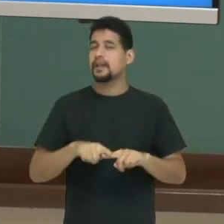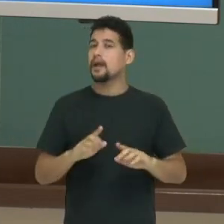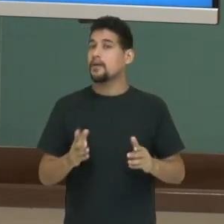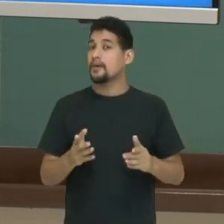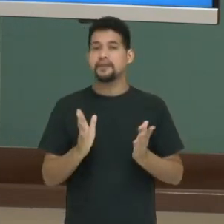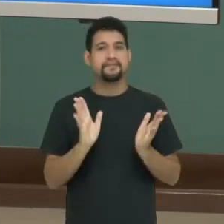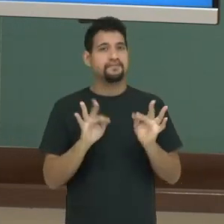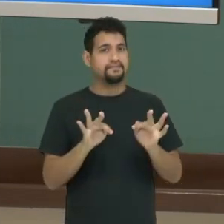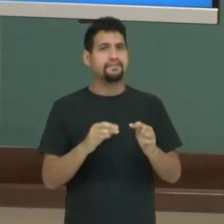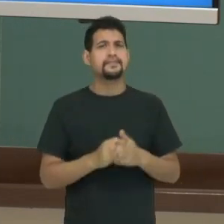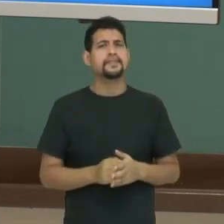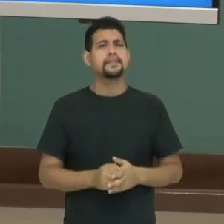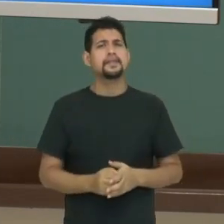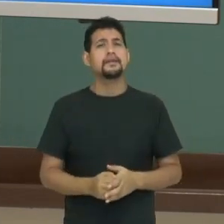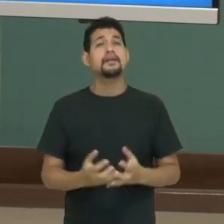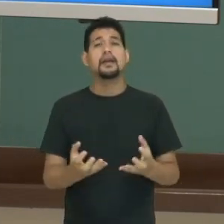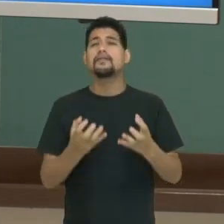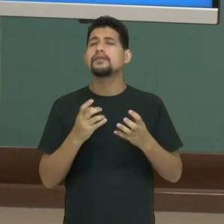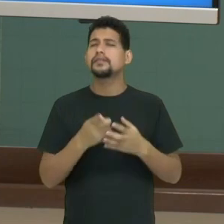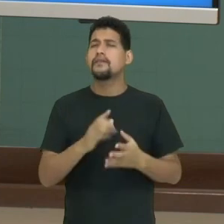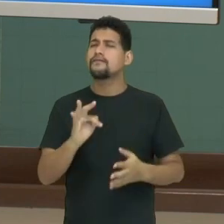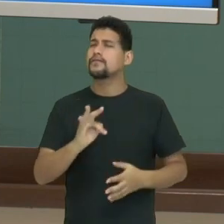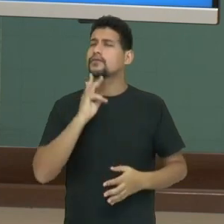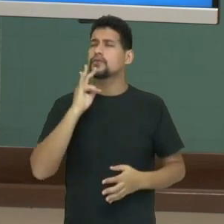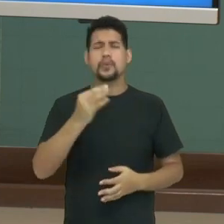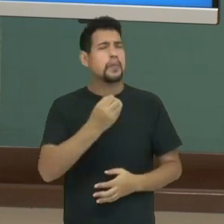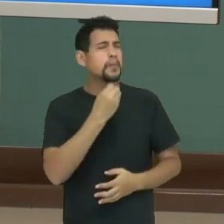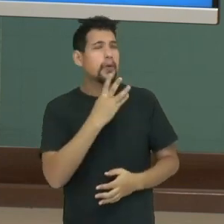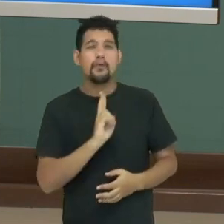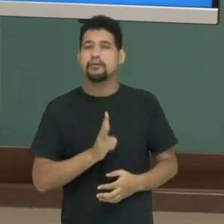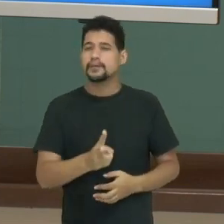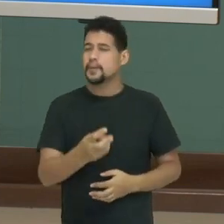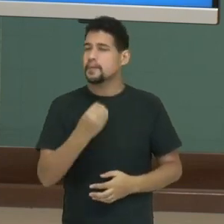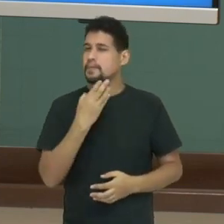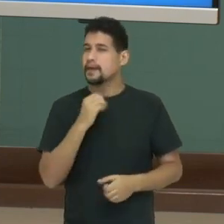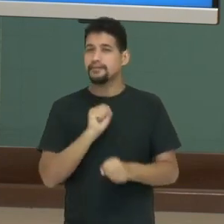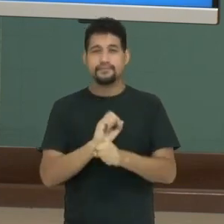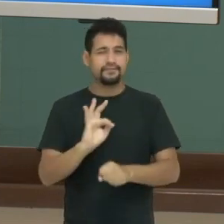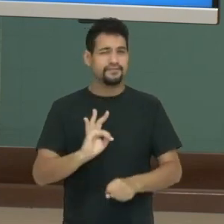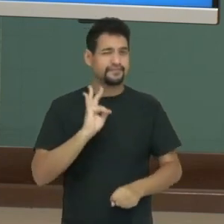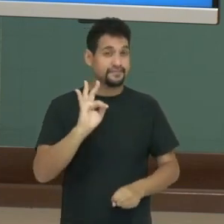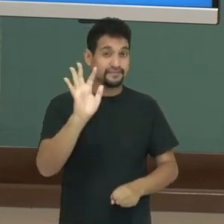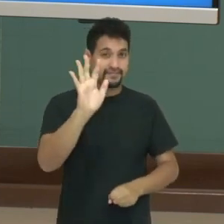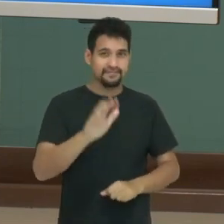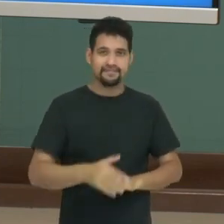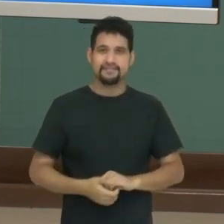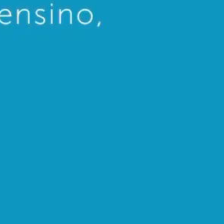estamos no fim. Desejo a você dias melhores, continue bem e até a próxima!